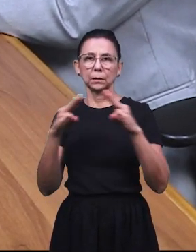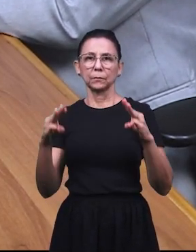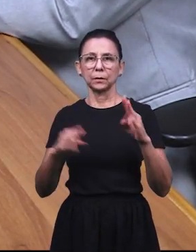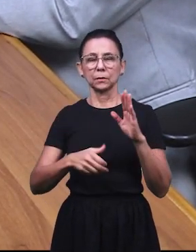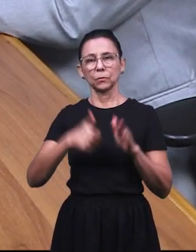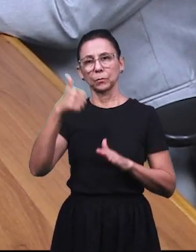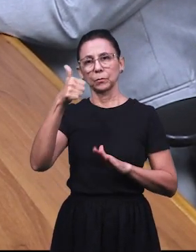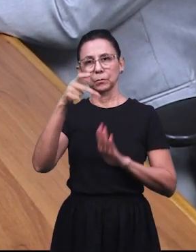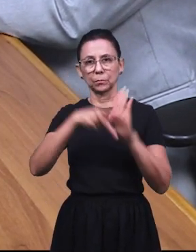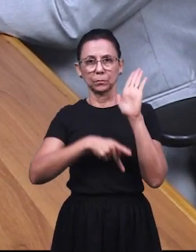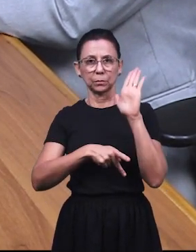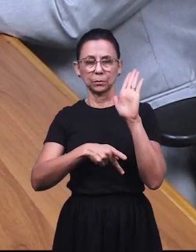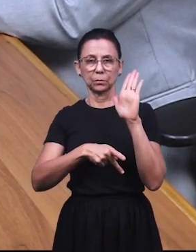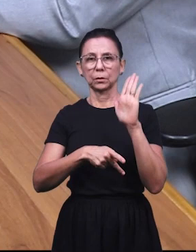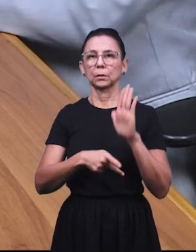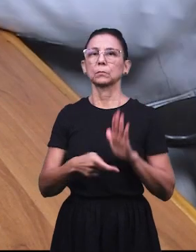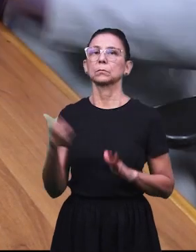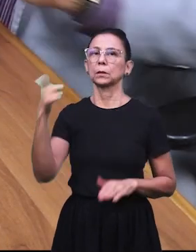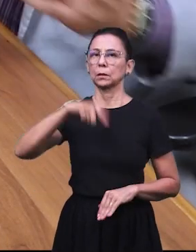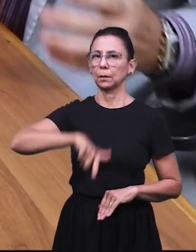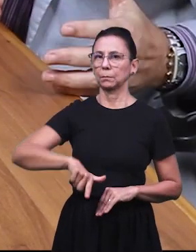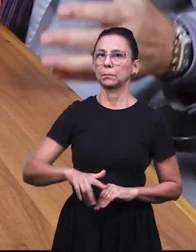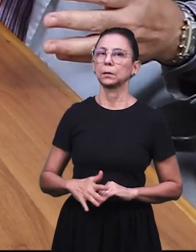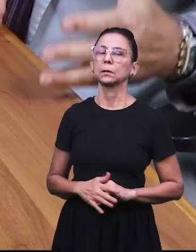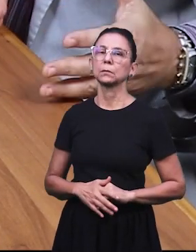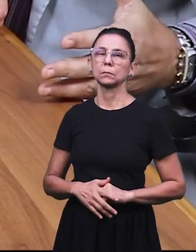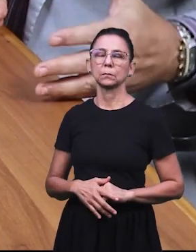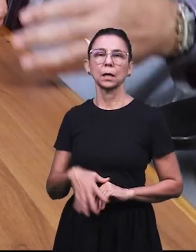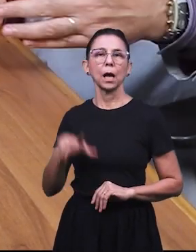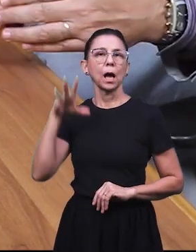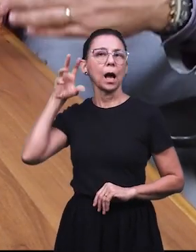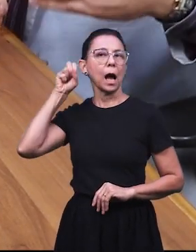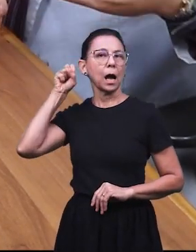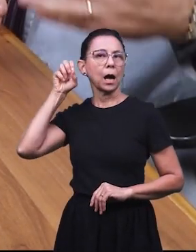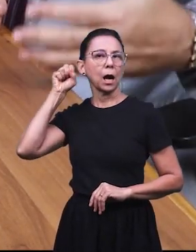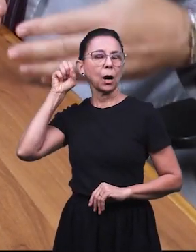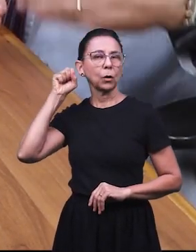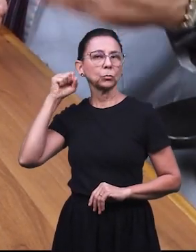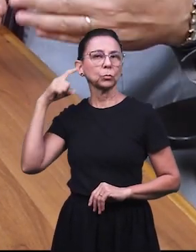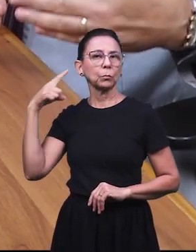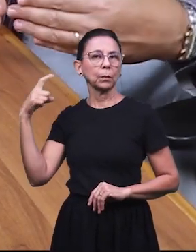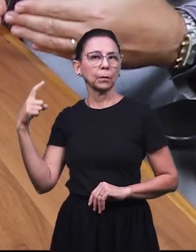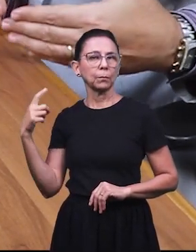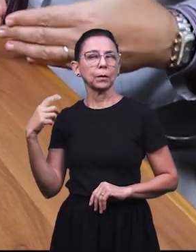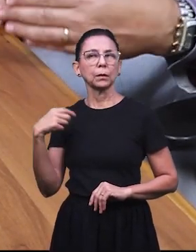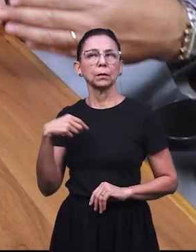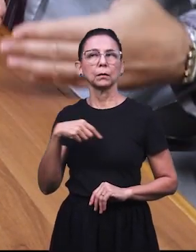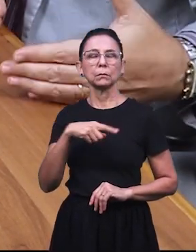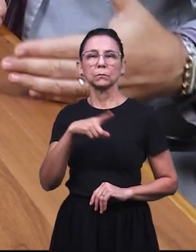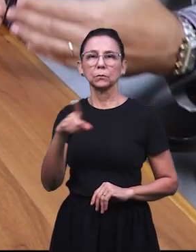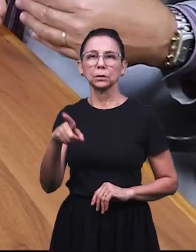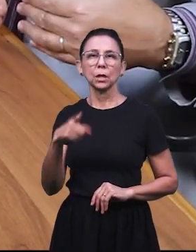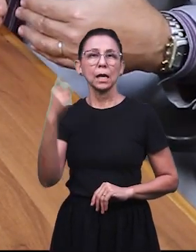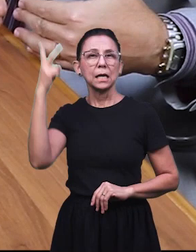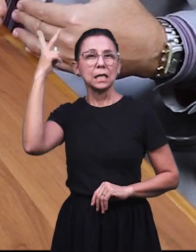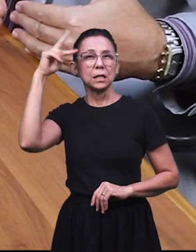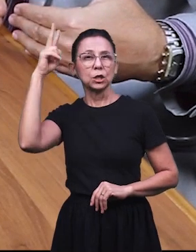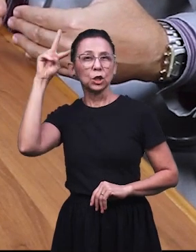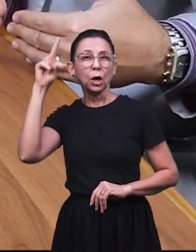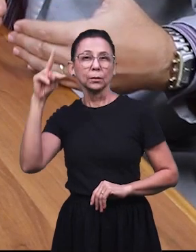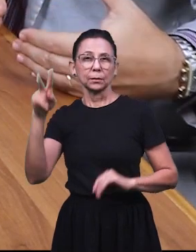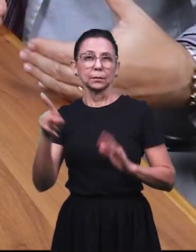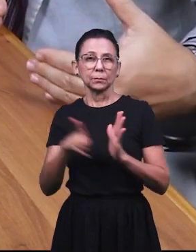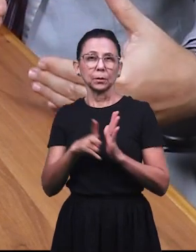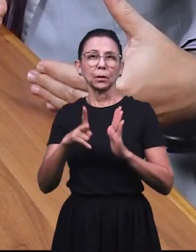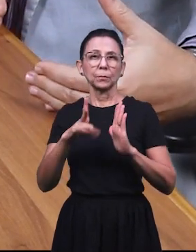assistir uma na entrevista falando sobre o Luz para o Meu Caminho, que foi o primeiro projeto, que é um projeto, repito, de áudio, onde você